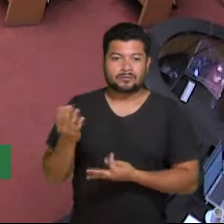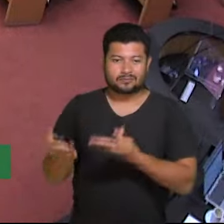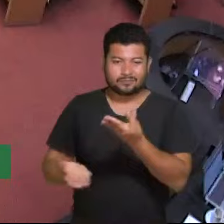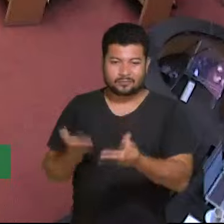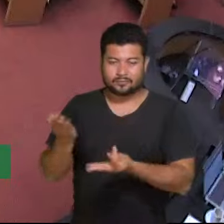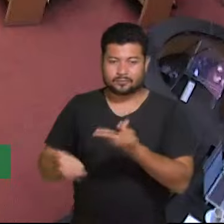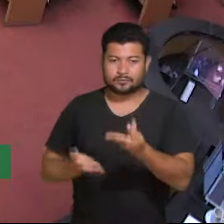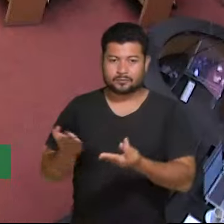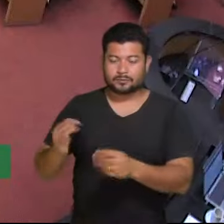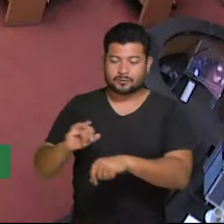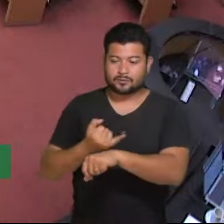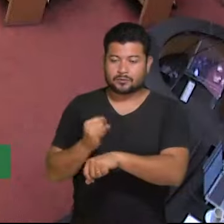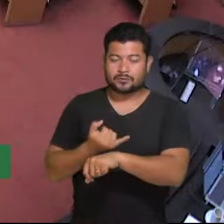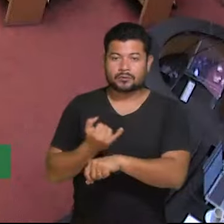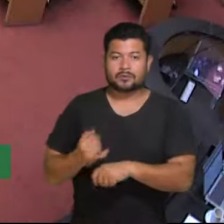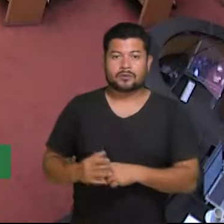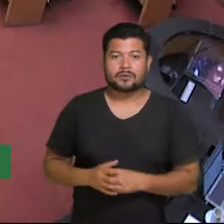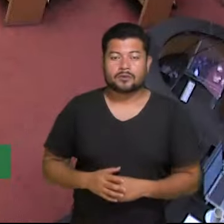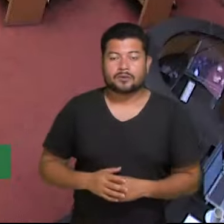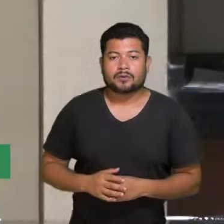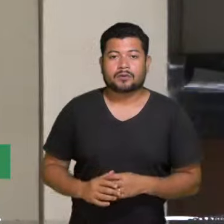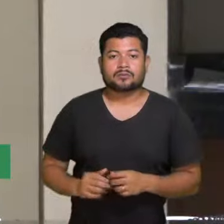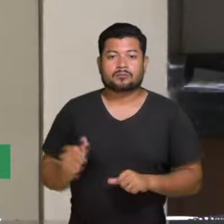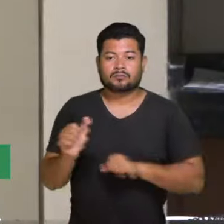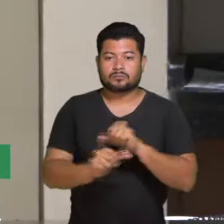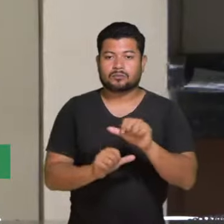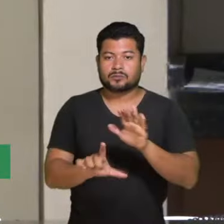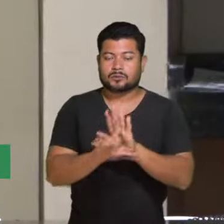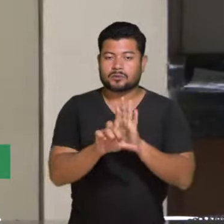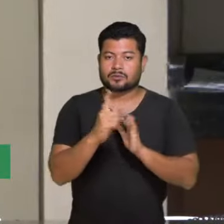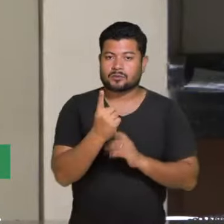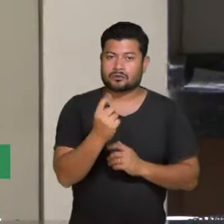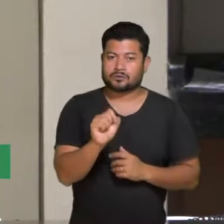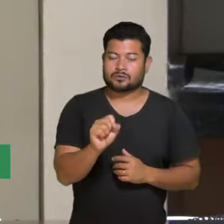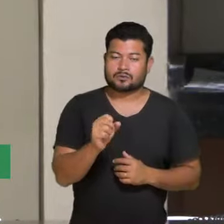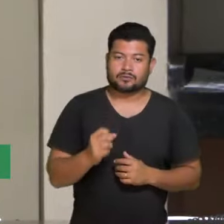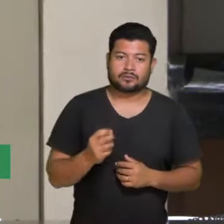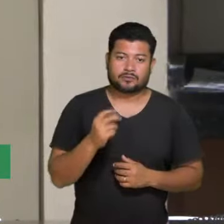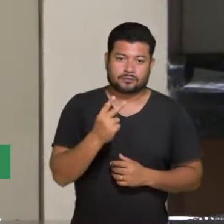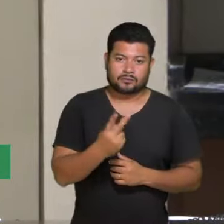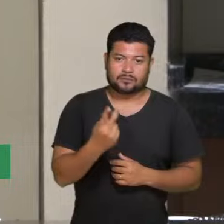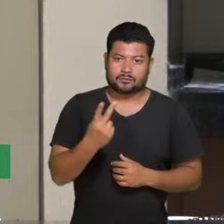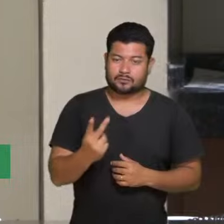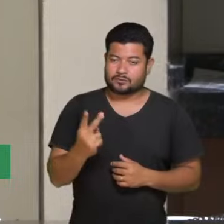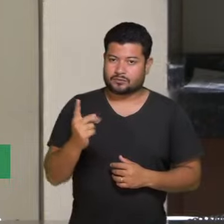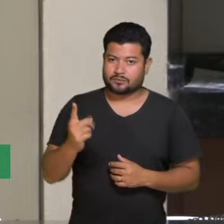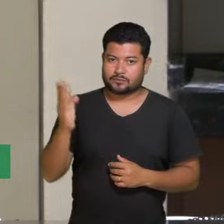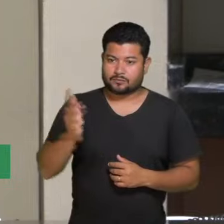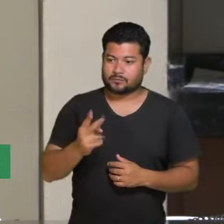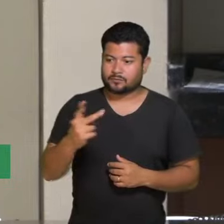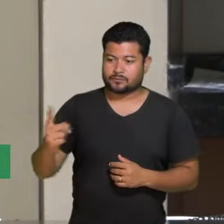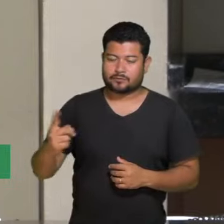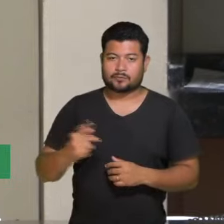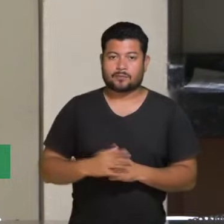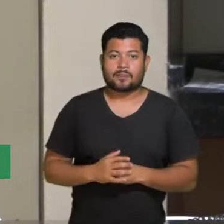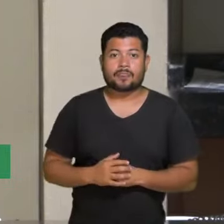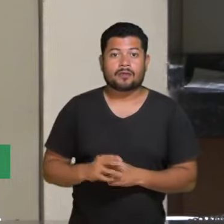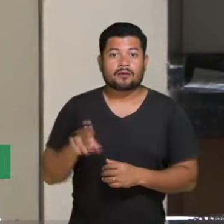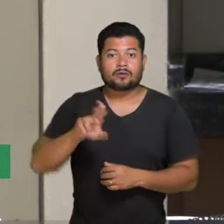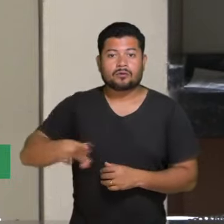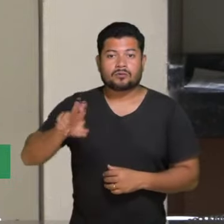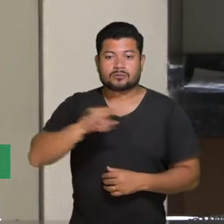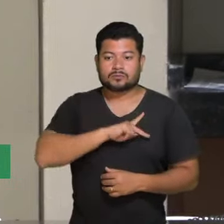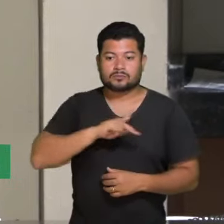da lei 18.278 de 2021, que consolida os atos normativos que concede o título de utilidade pública estadual no âmbito do Estado de